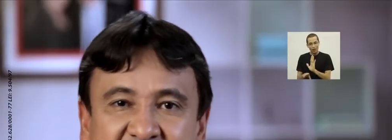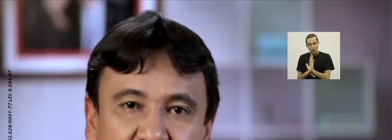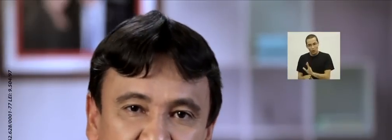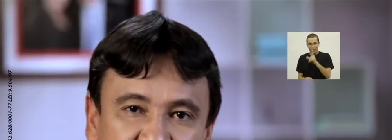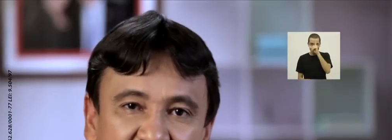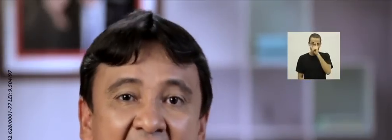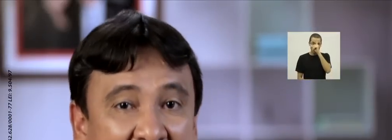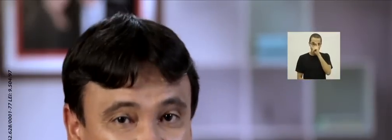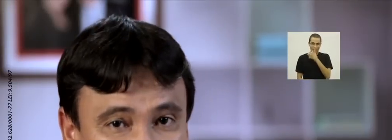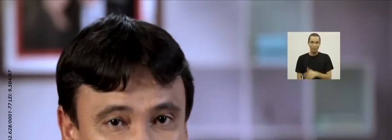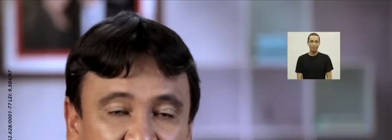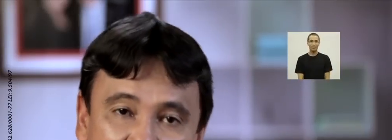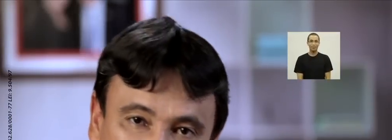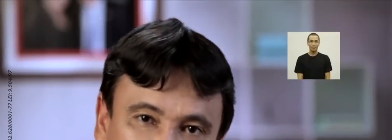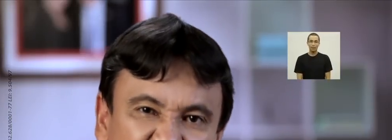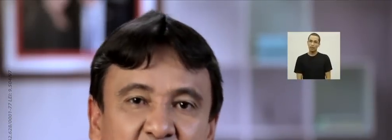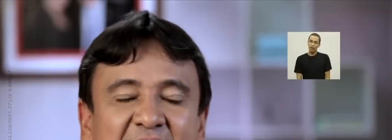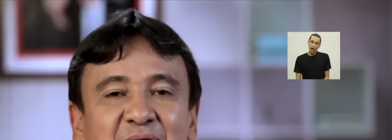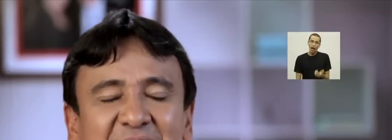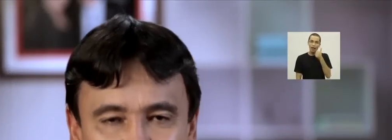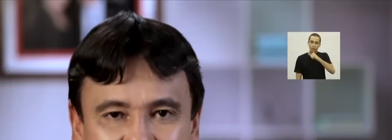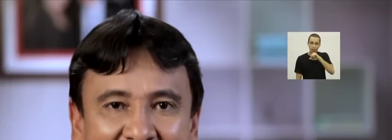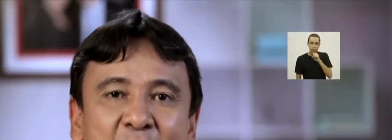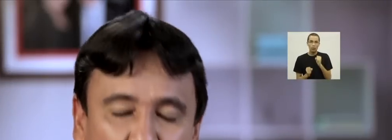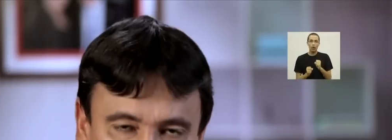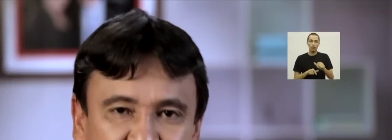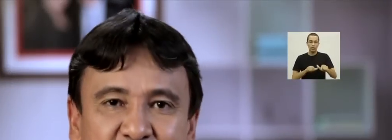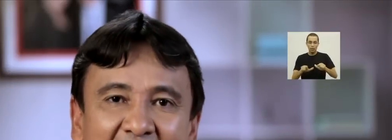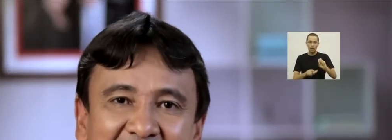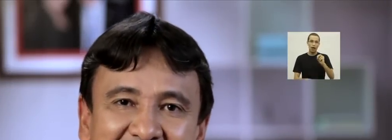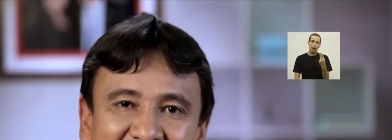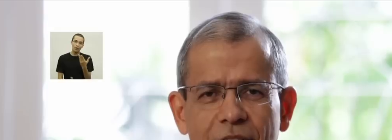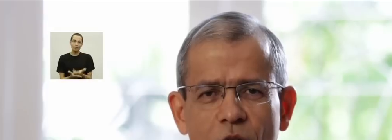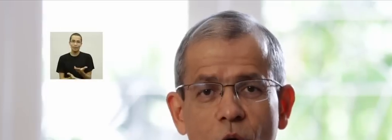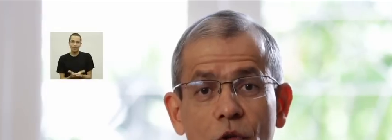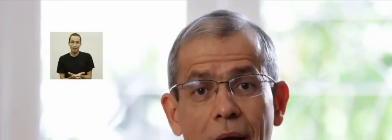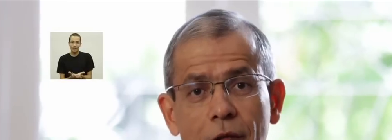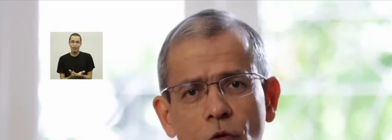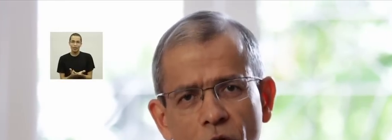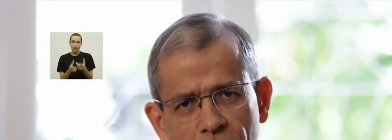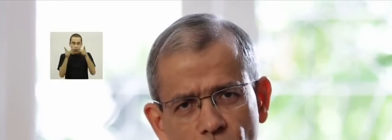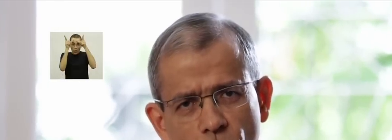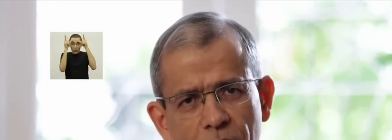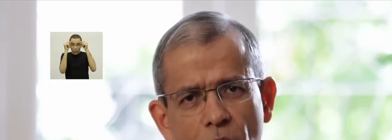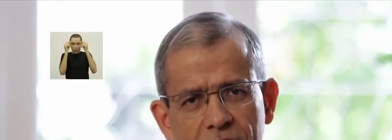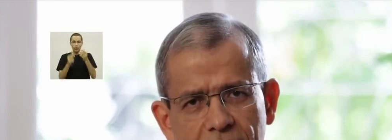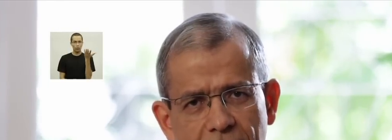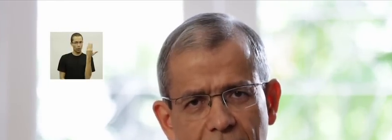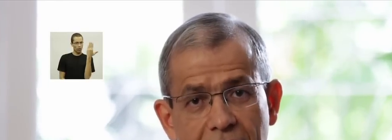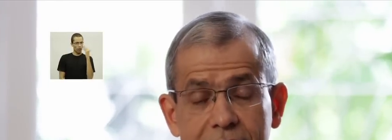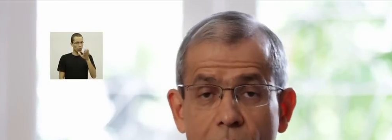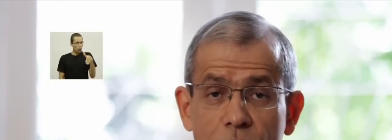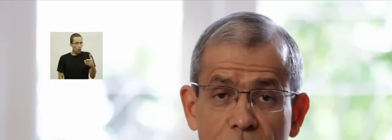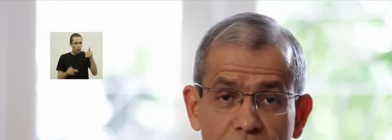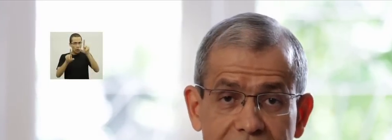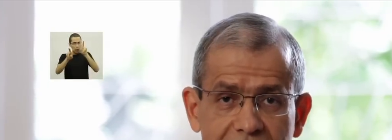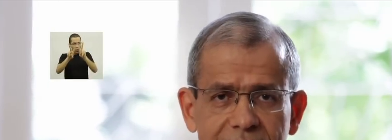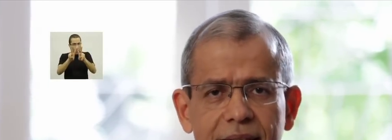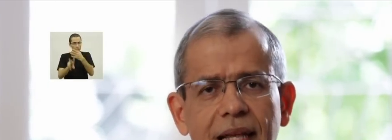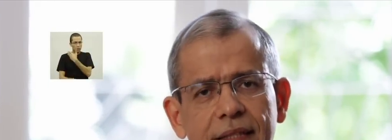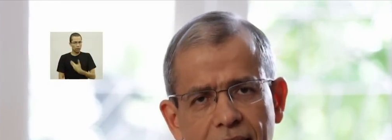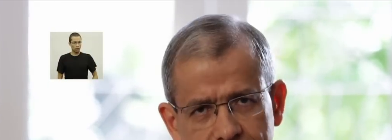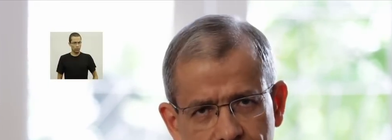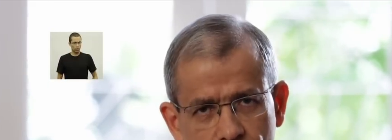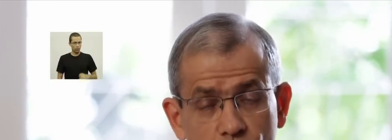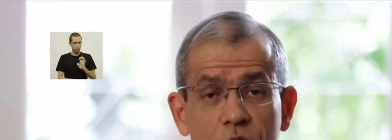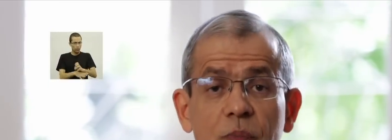tratamento de saúde. Assim, as mães poderão trabalhar ou estudar. Quando o Hélito governou o Piauí, a saúde foi